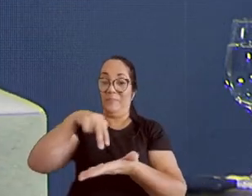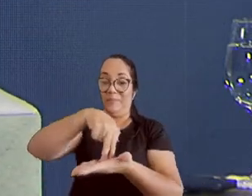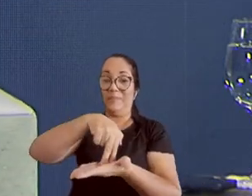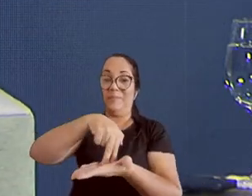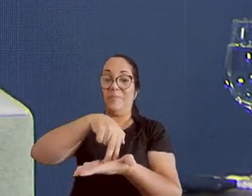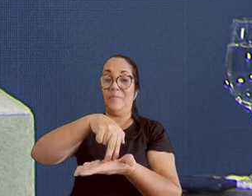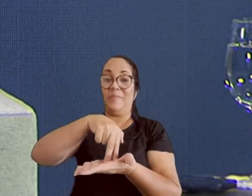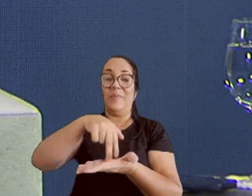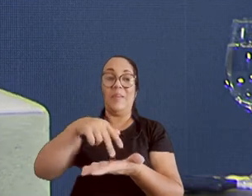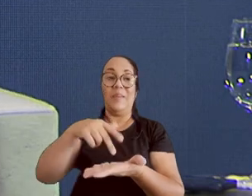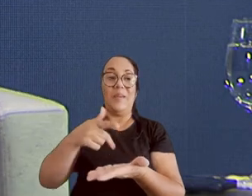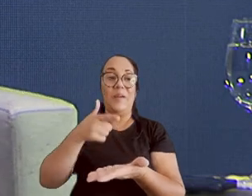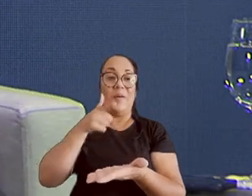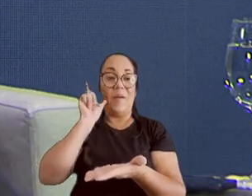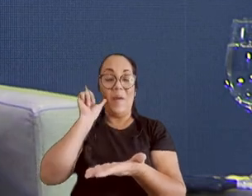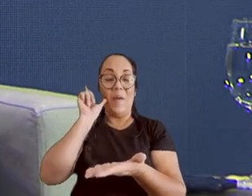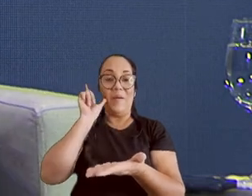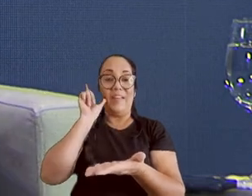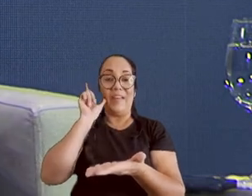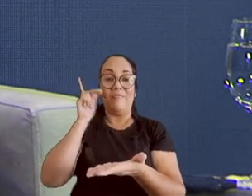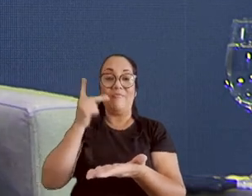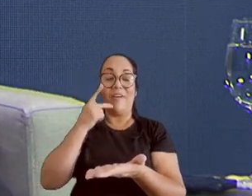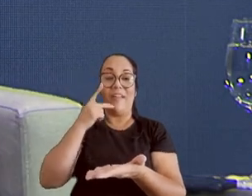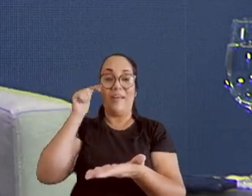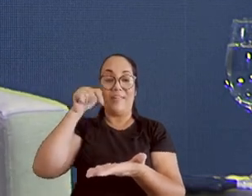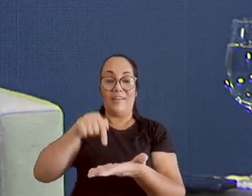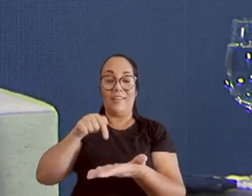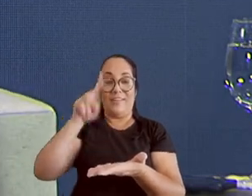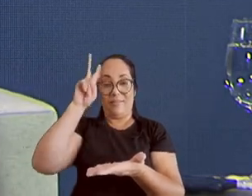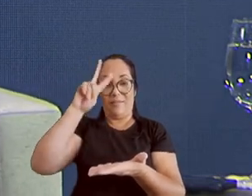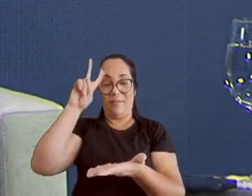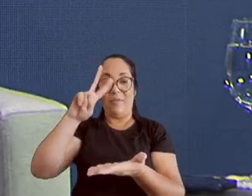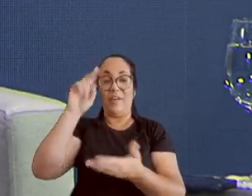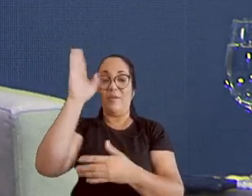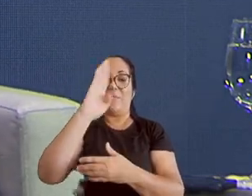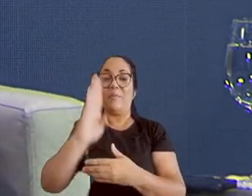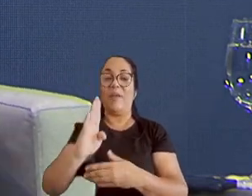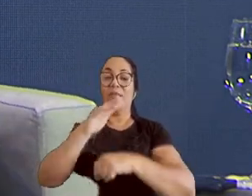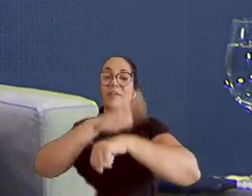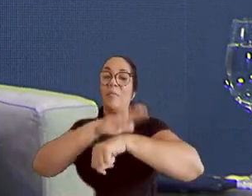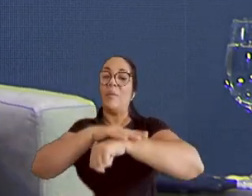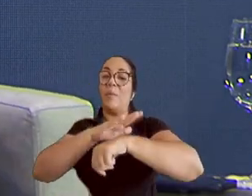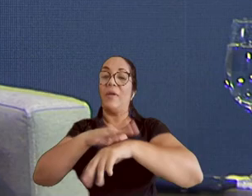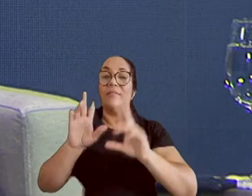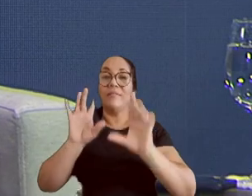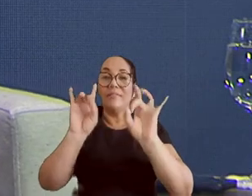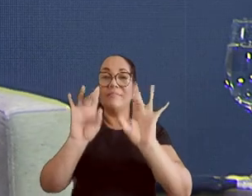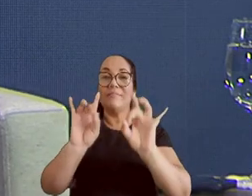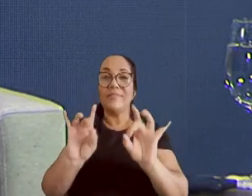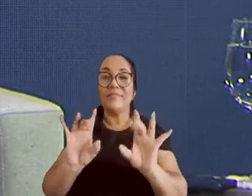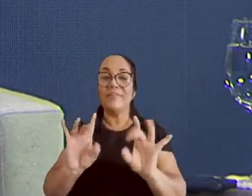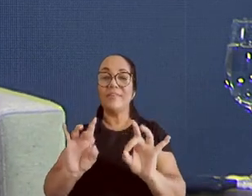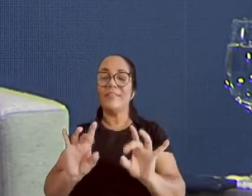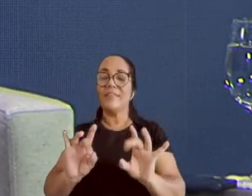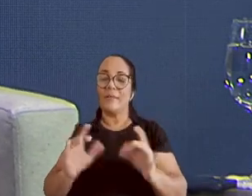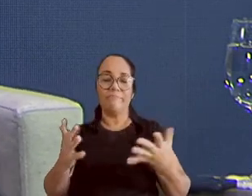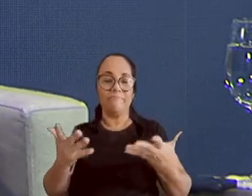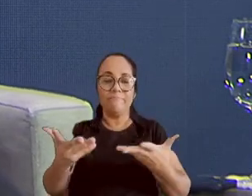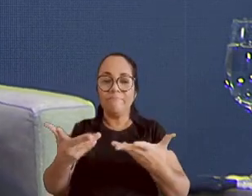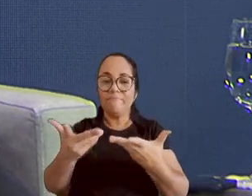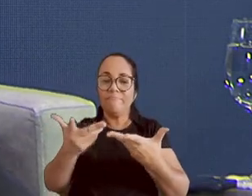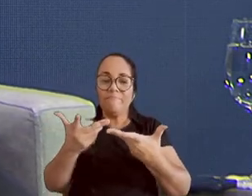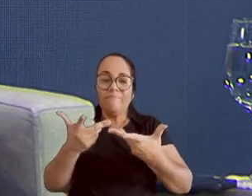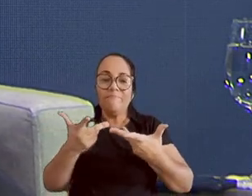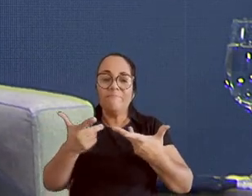gancho do que o Esteves comentou né Acho que o Brasil tá no momento especial né privilegiado do ponto de vista